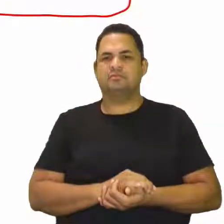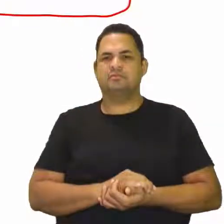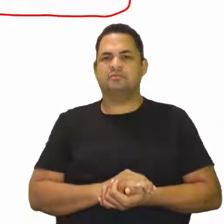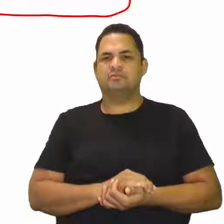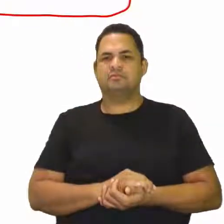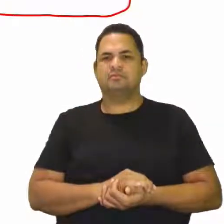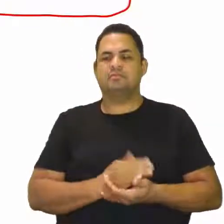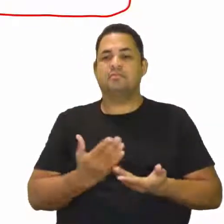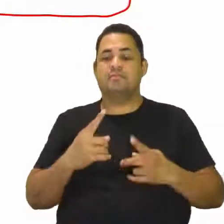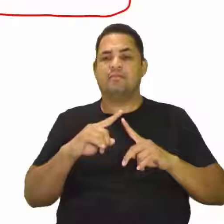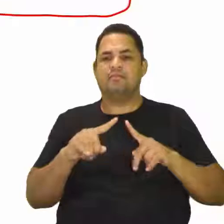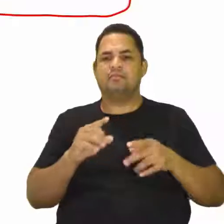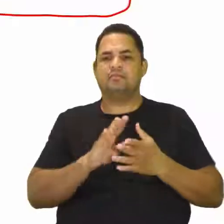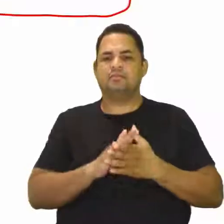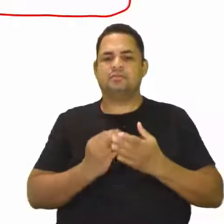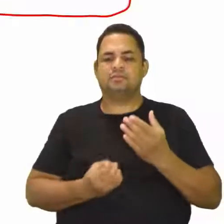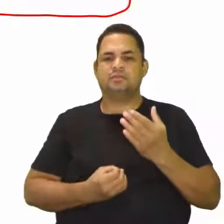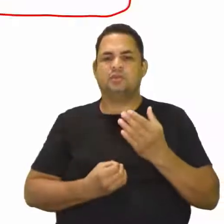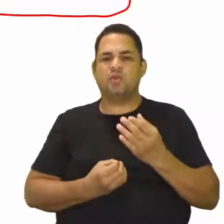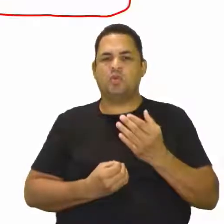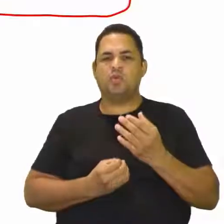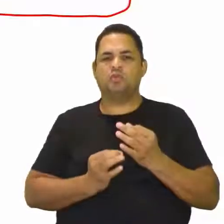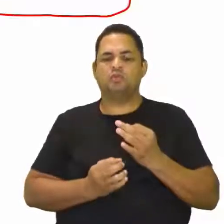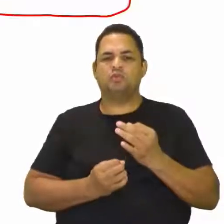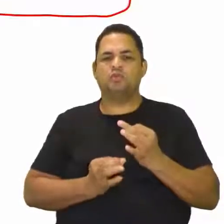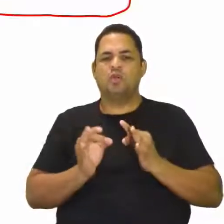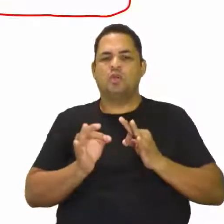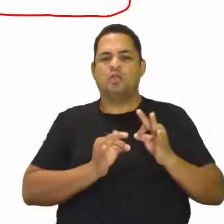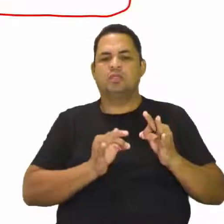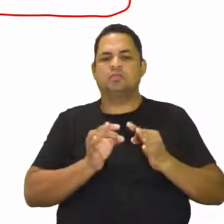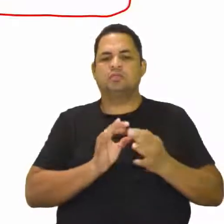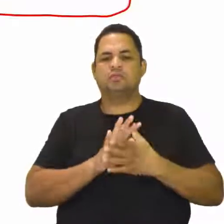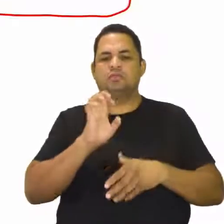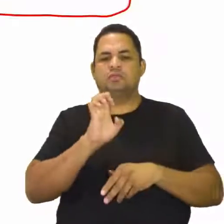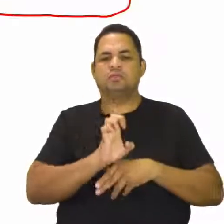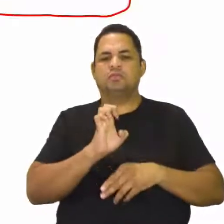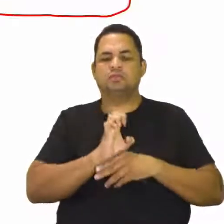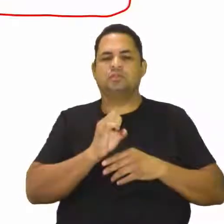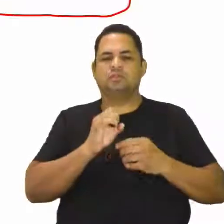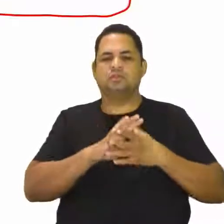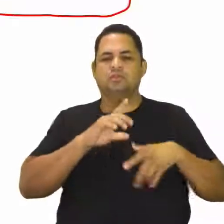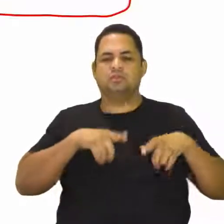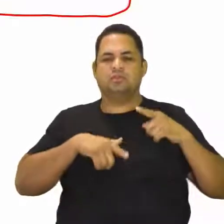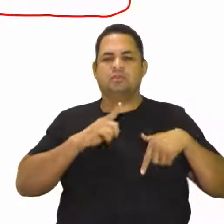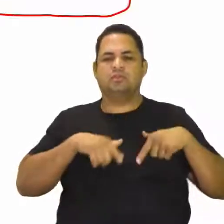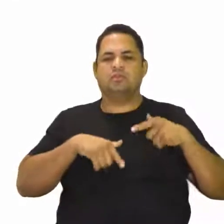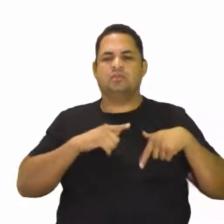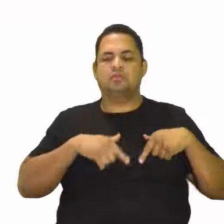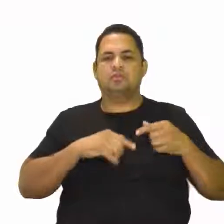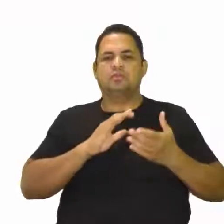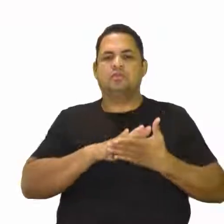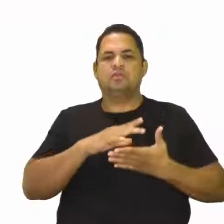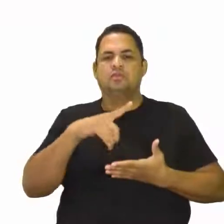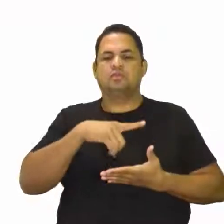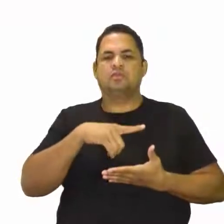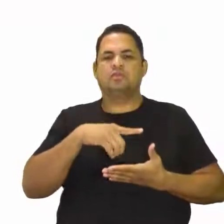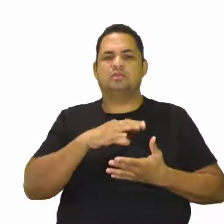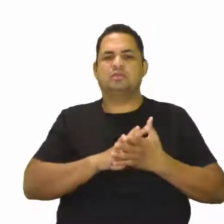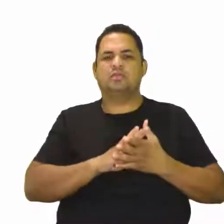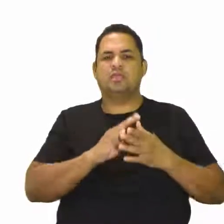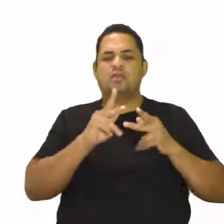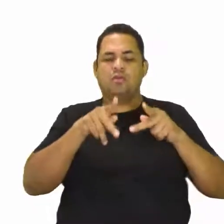Em contrapartida, a criação do Estado de Israel, nós temos aí o povo